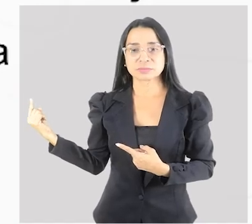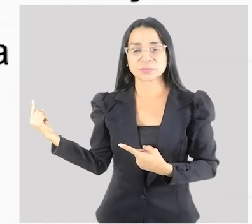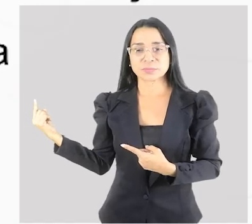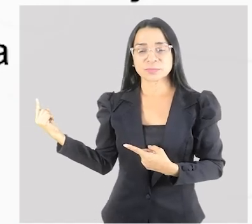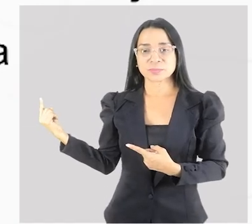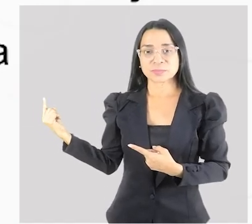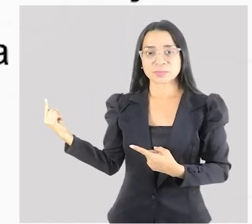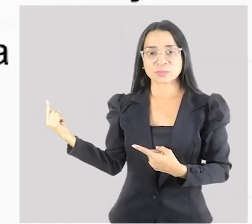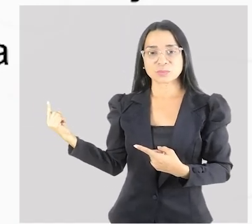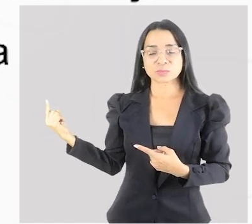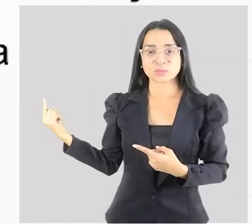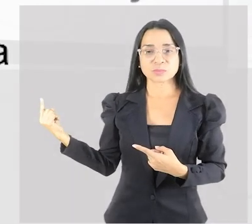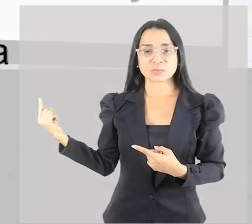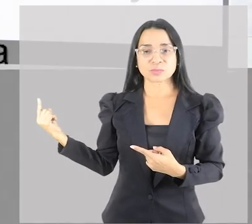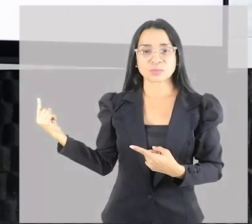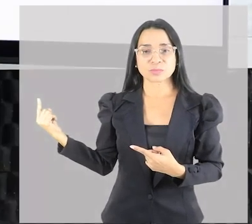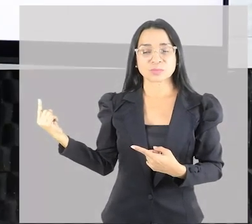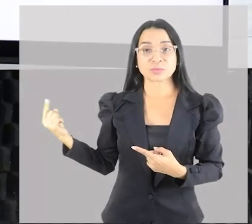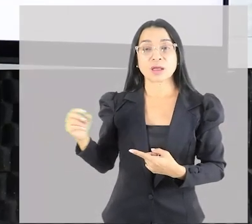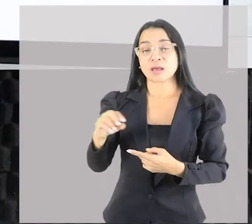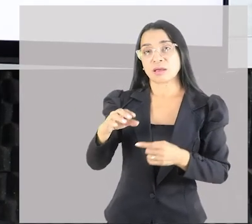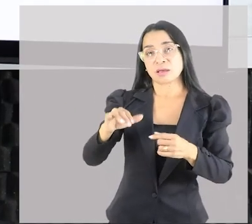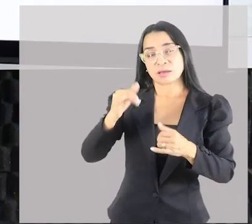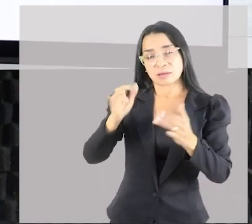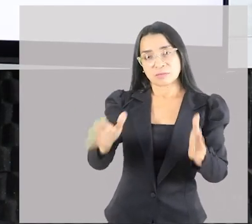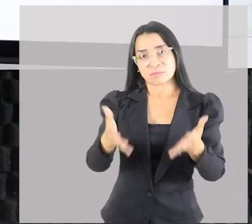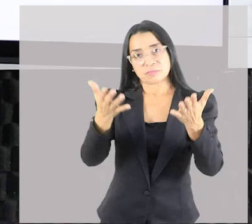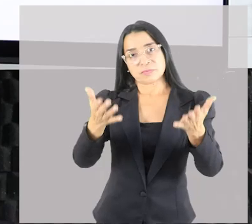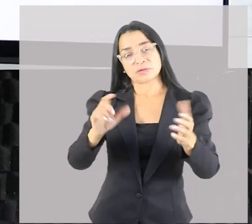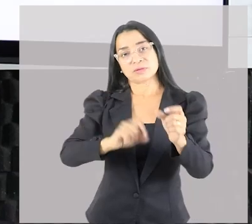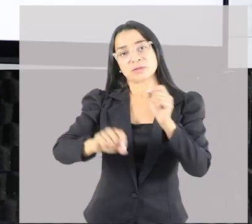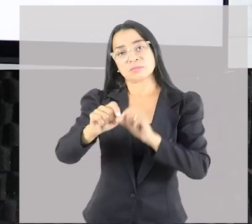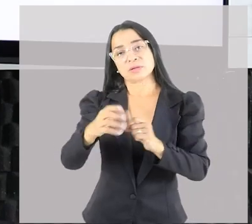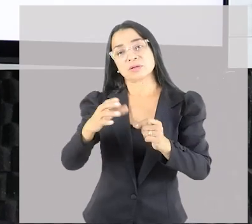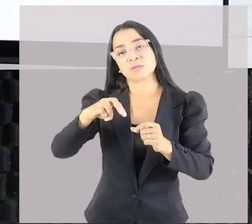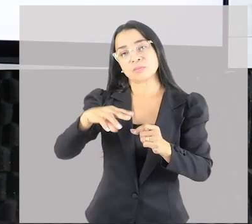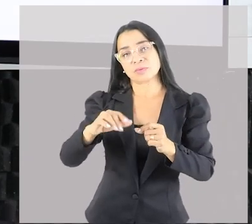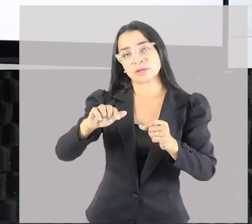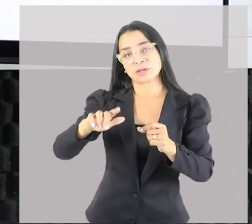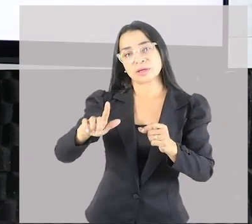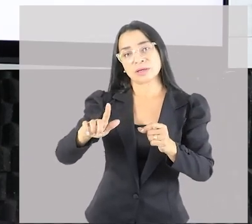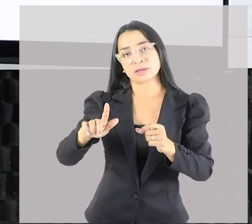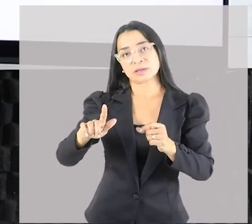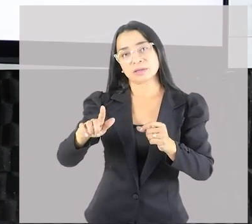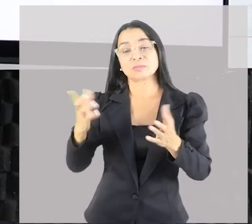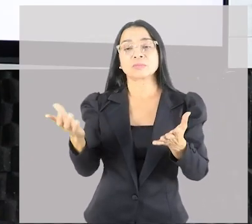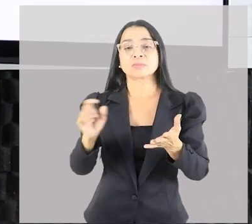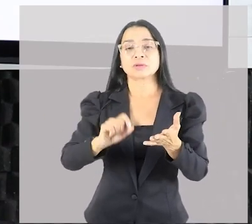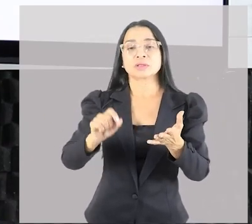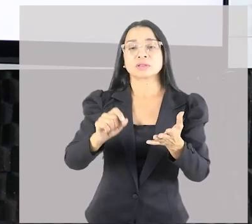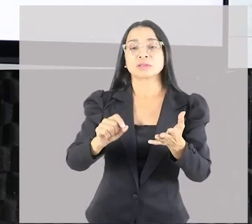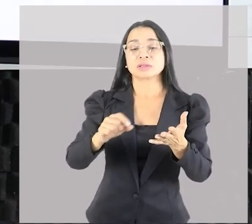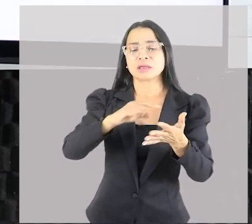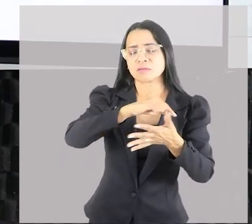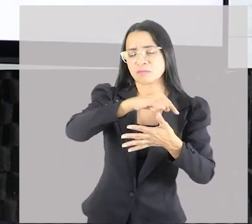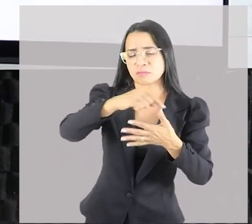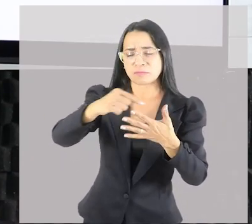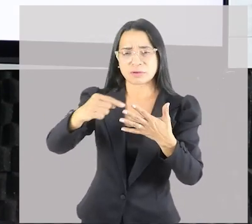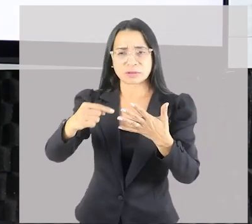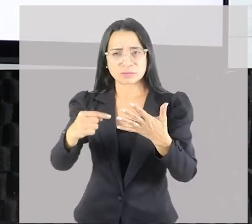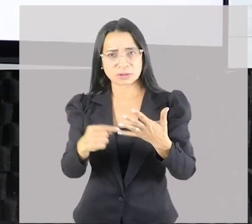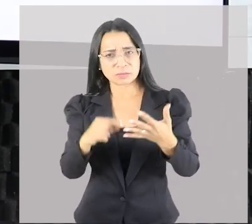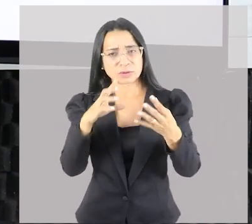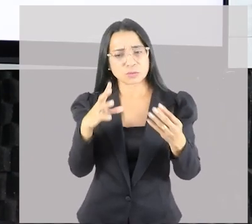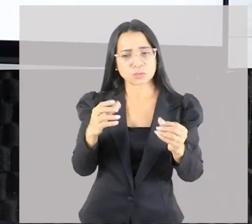festa é celebrada como um milagre, ou seja, você tem elementos indígenas, elementos negros, elementos europeus, elementos católicos, tudo junto no